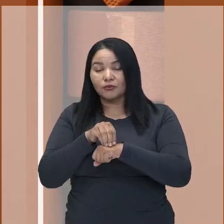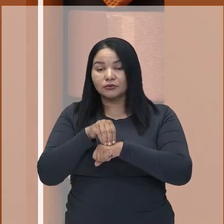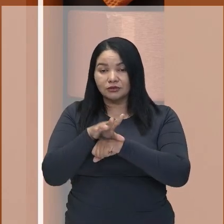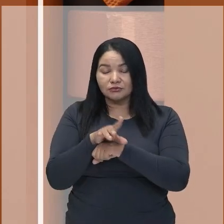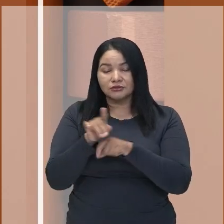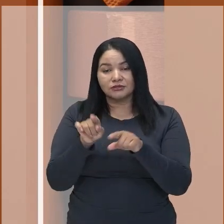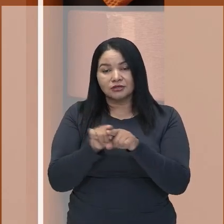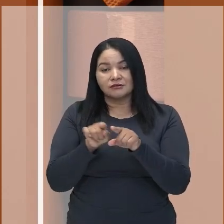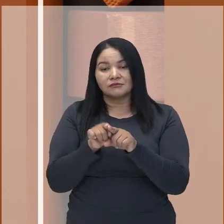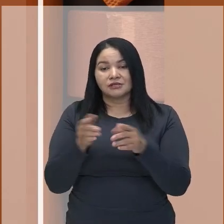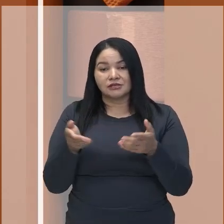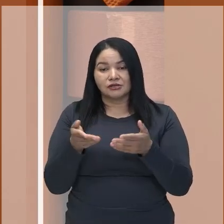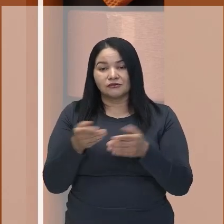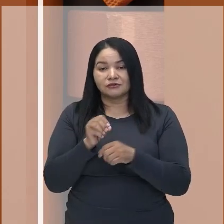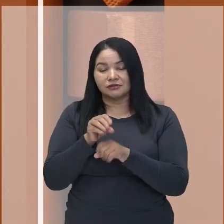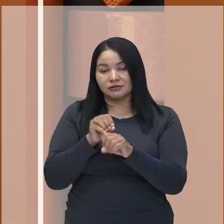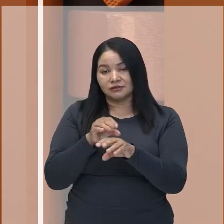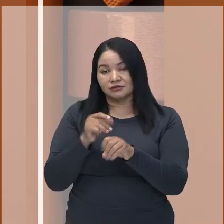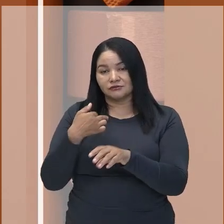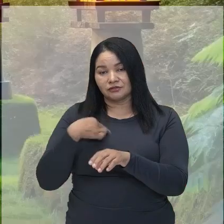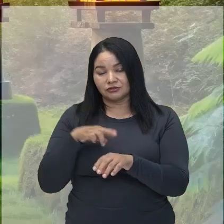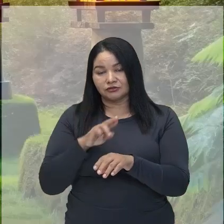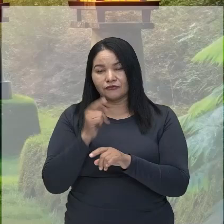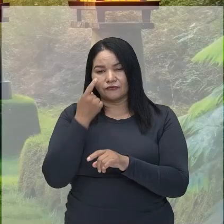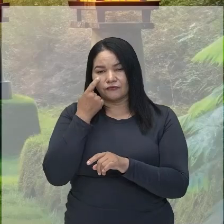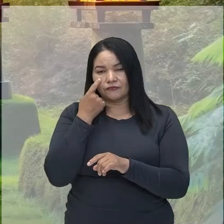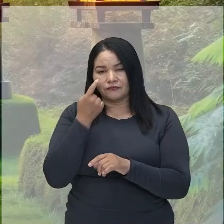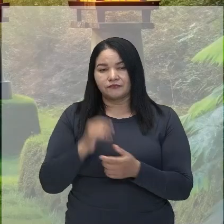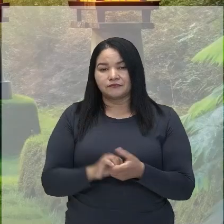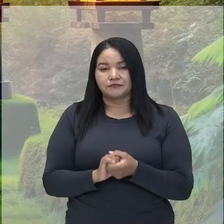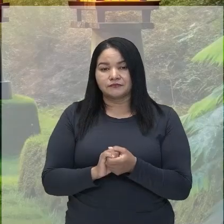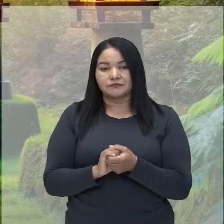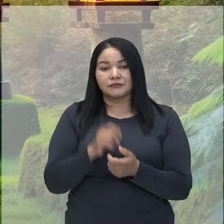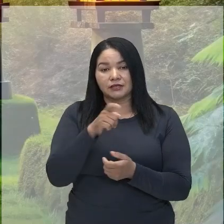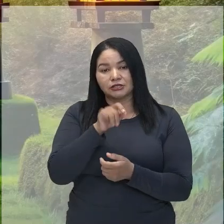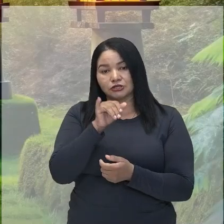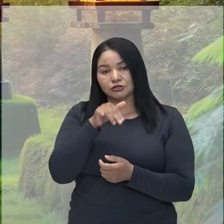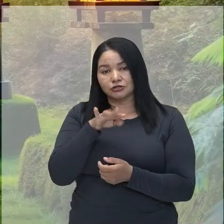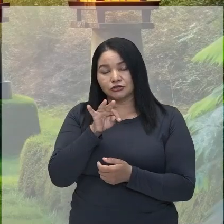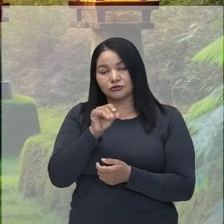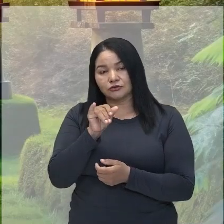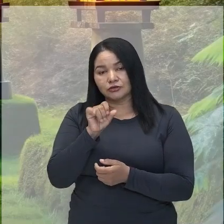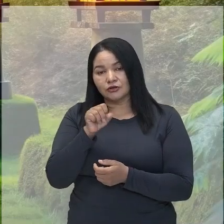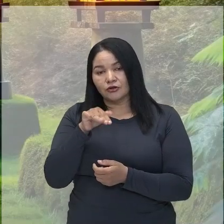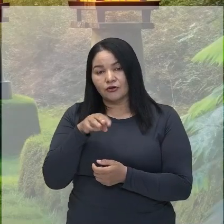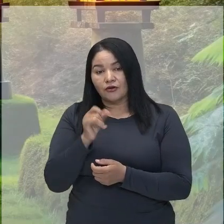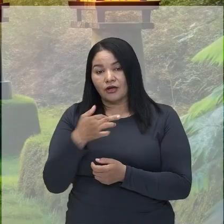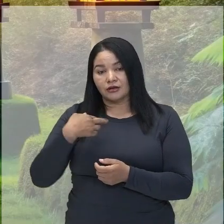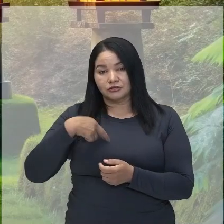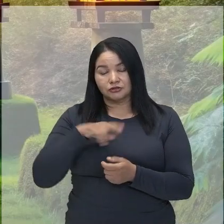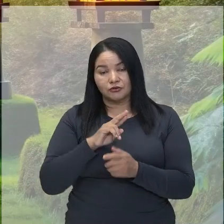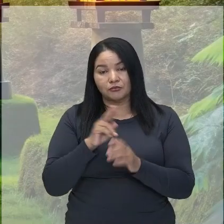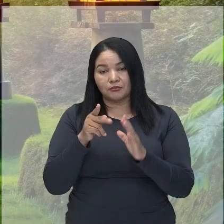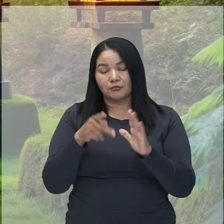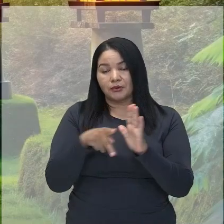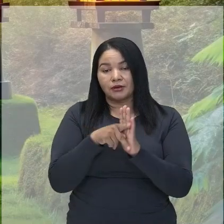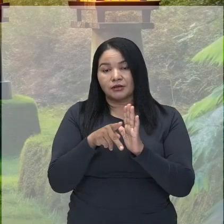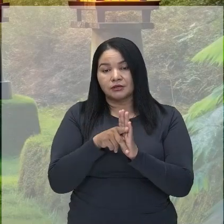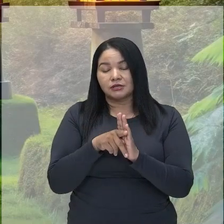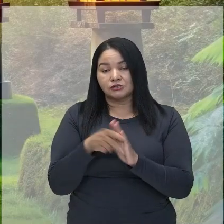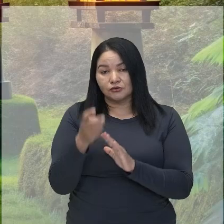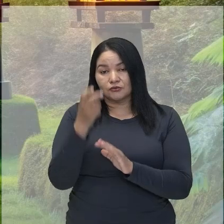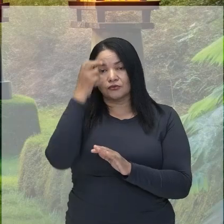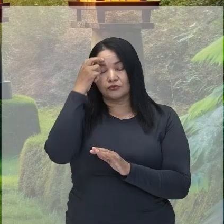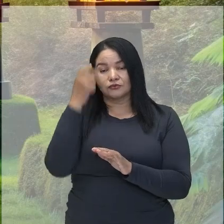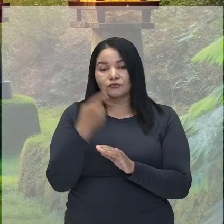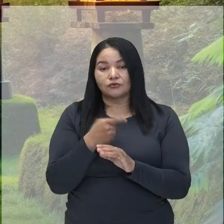para a gente de ensino religioso. Preste atenção. O shintoísmo é a religião típica da cultura